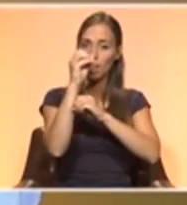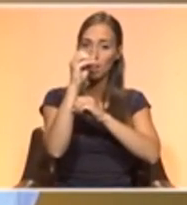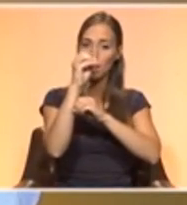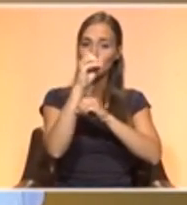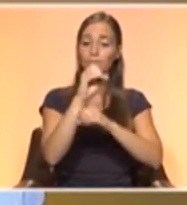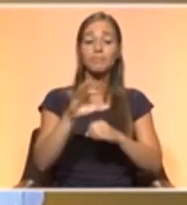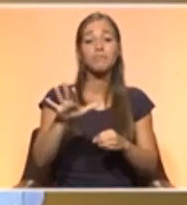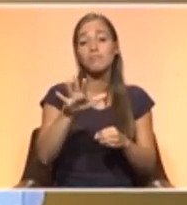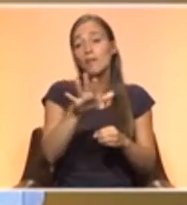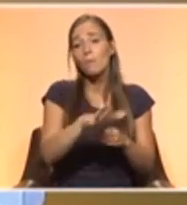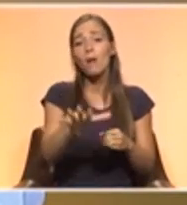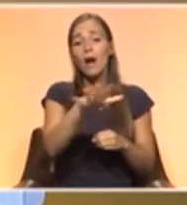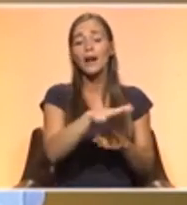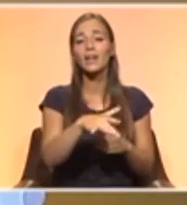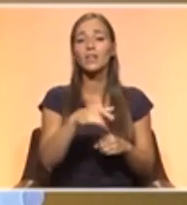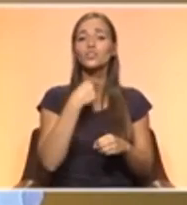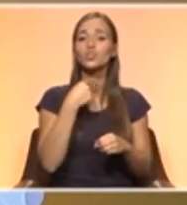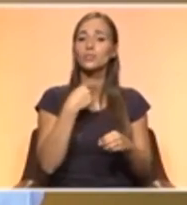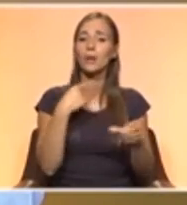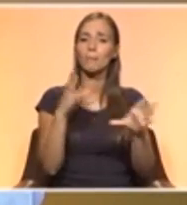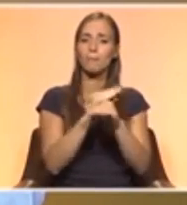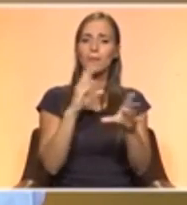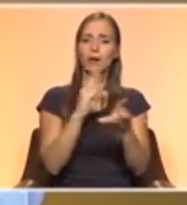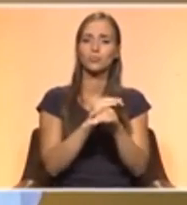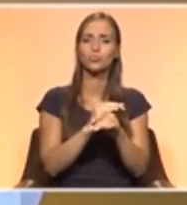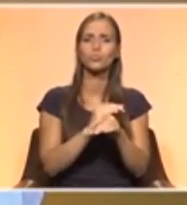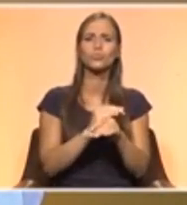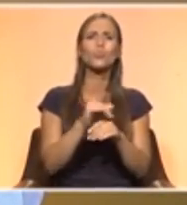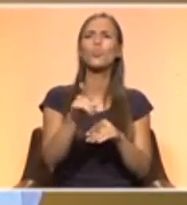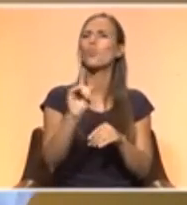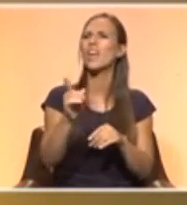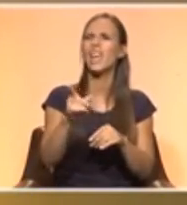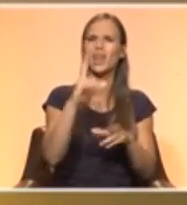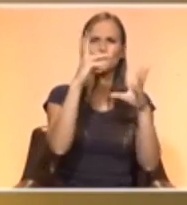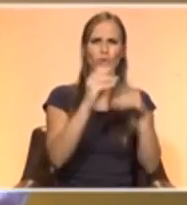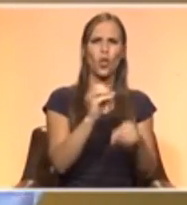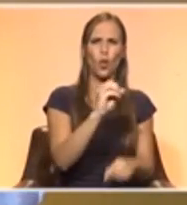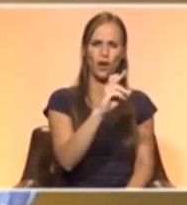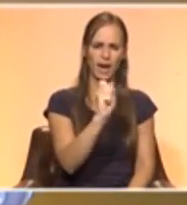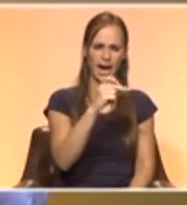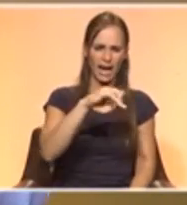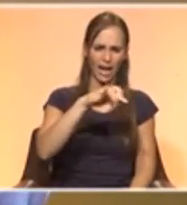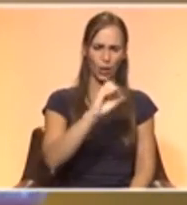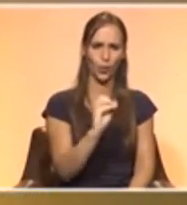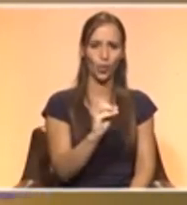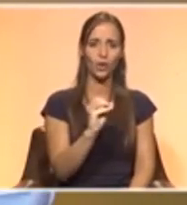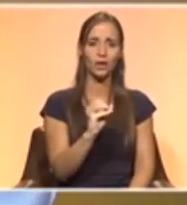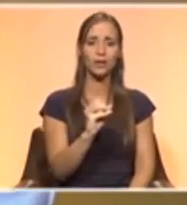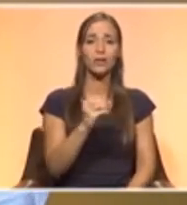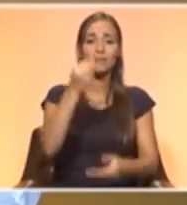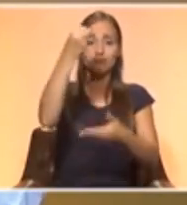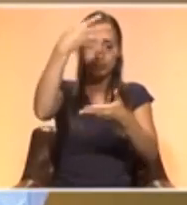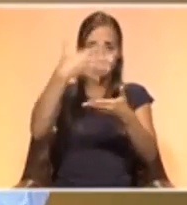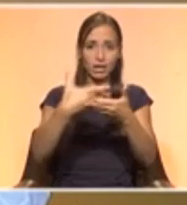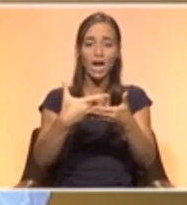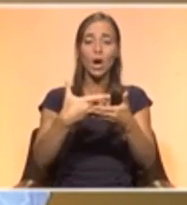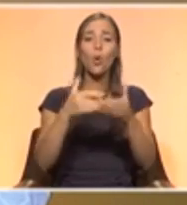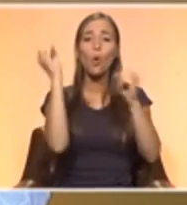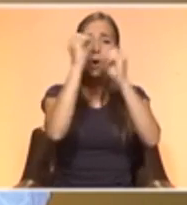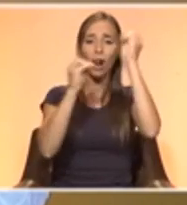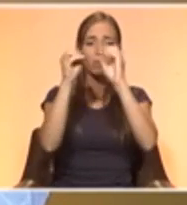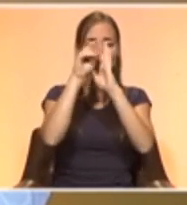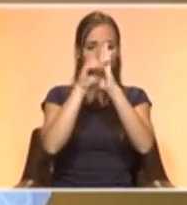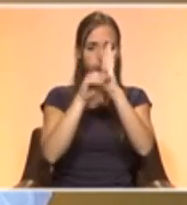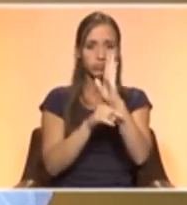mar digital que eu di muita gente não saberá o que é que são os resultados orgânicos é melhor é listagem de resultados que aparece no Google no fundo exatamente apce sem que uma